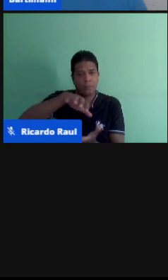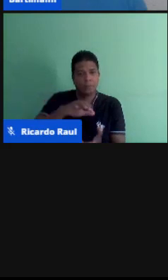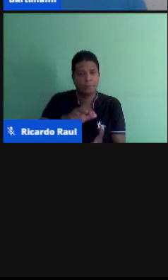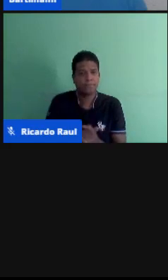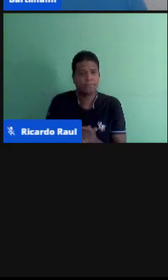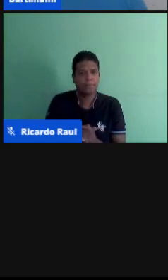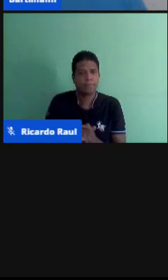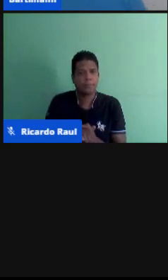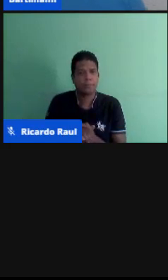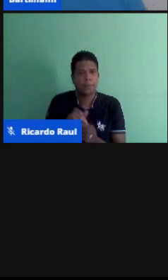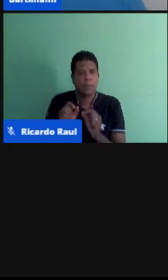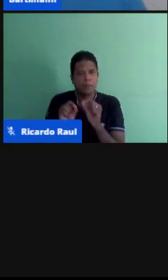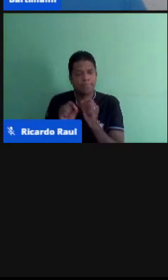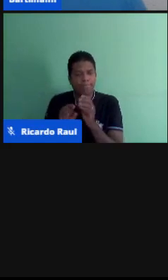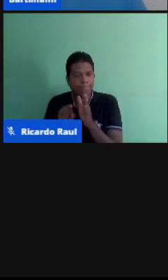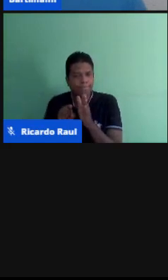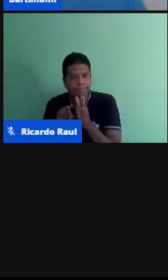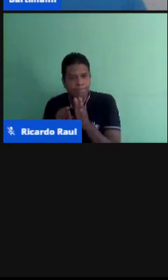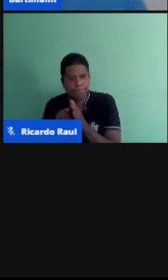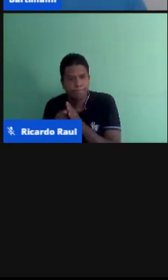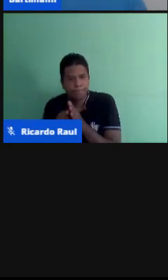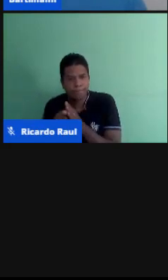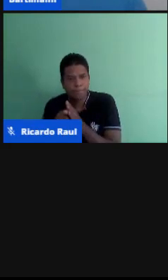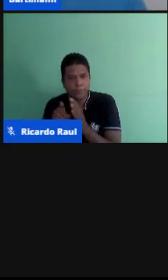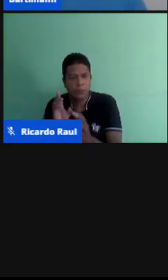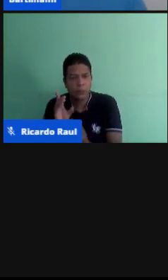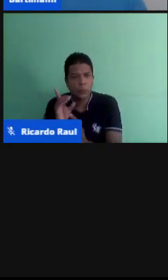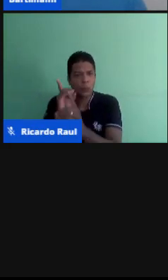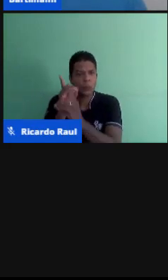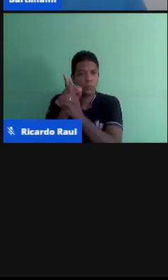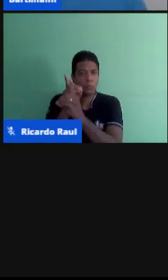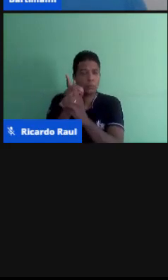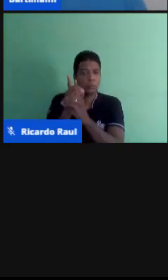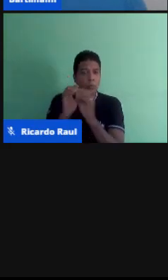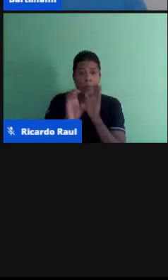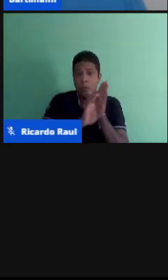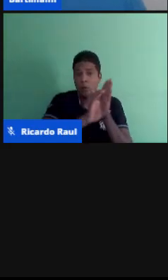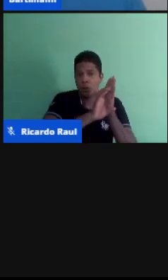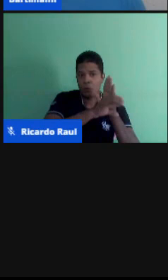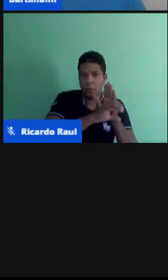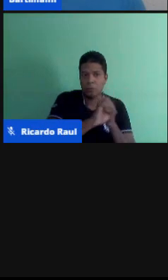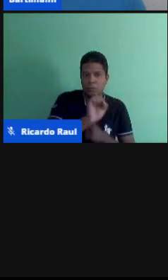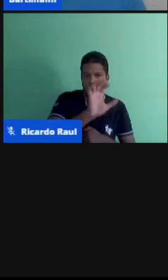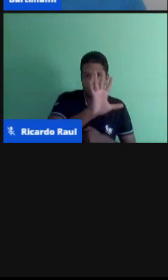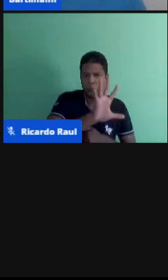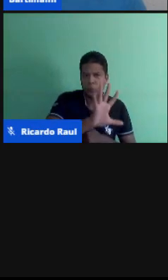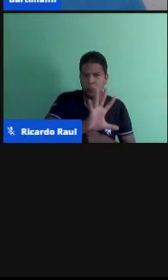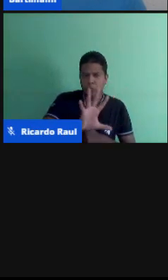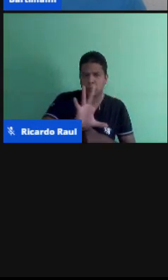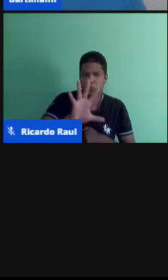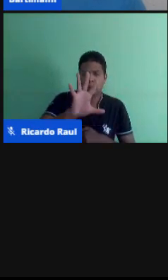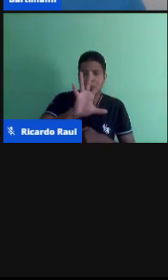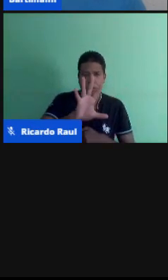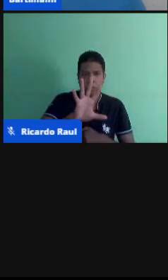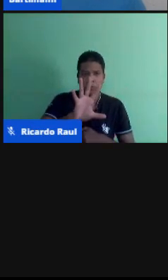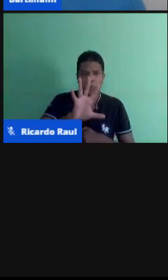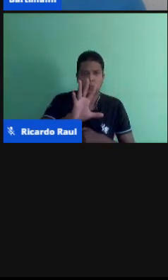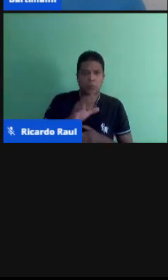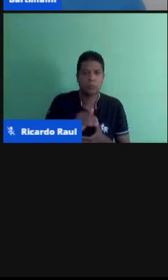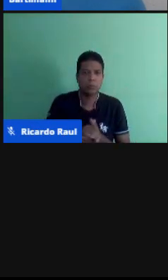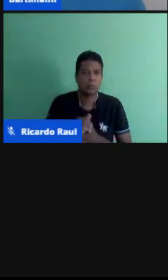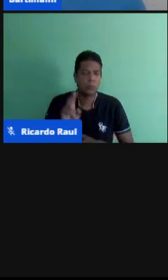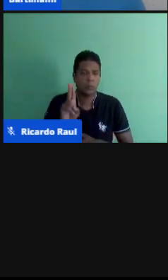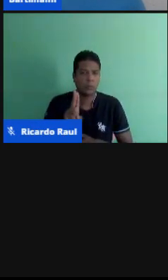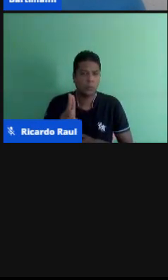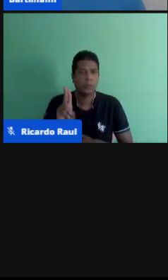ele identificou que o conceito de paisagem ele é muito associado ao uso